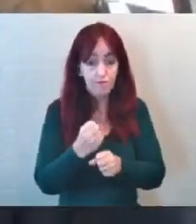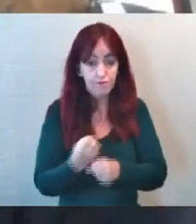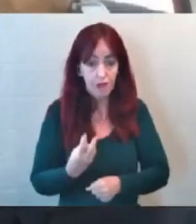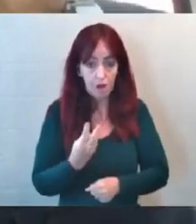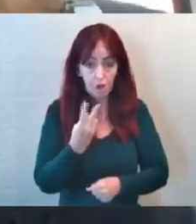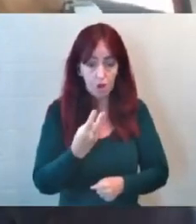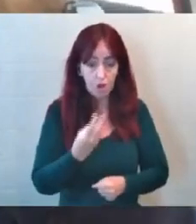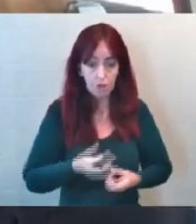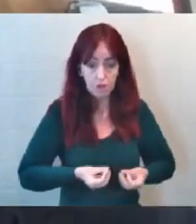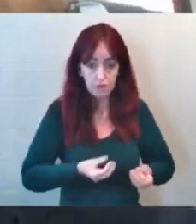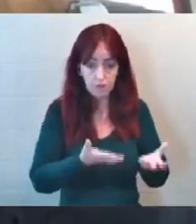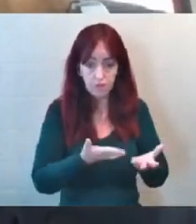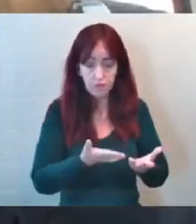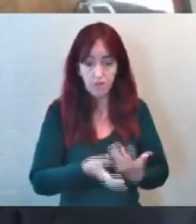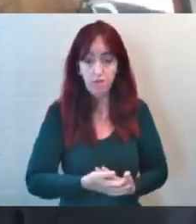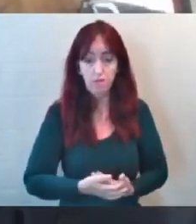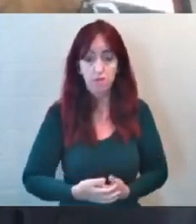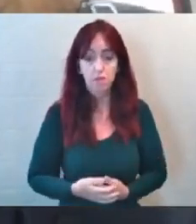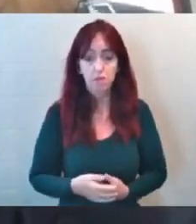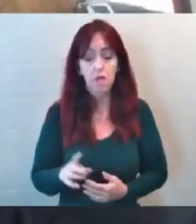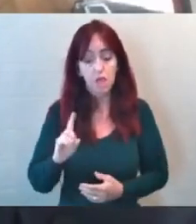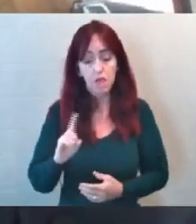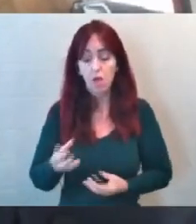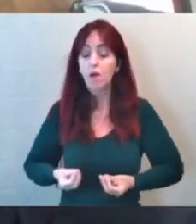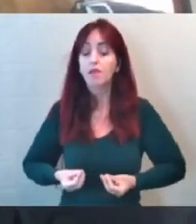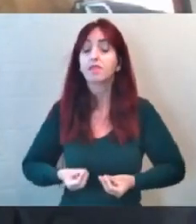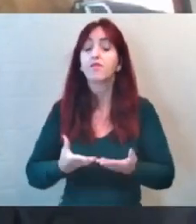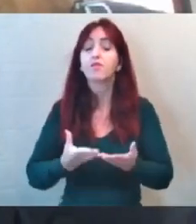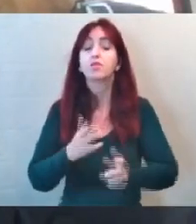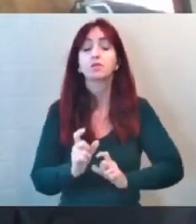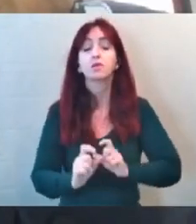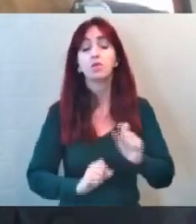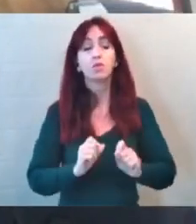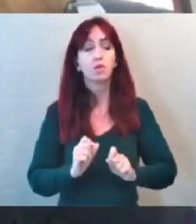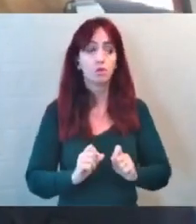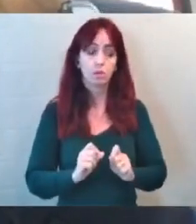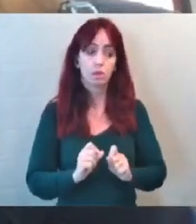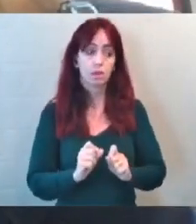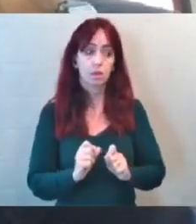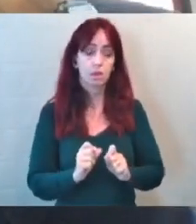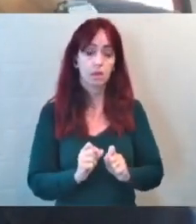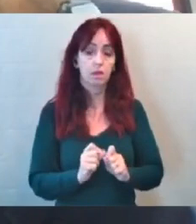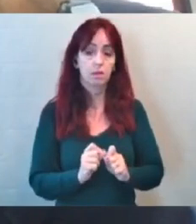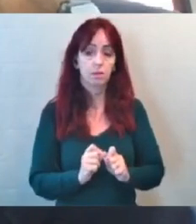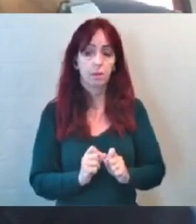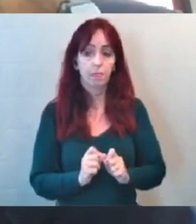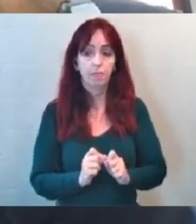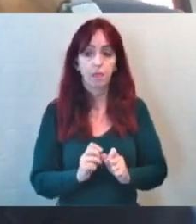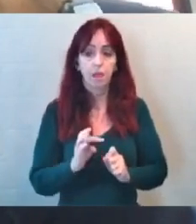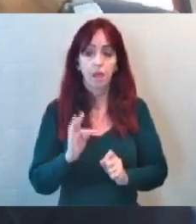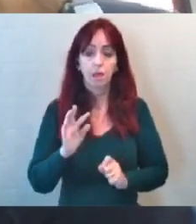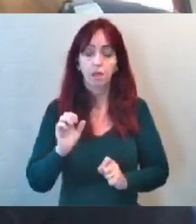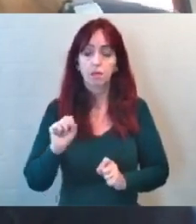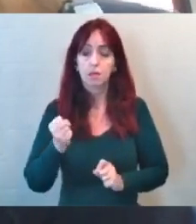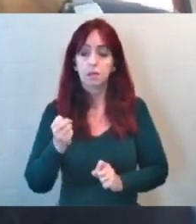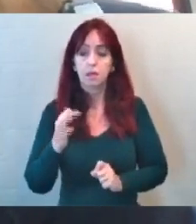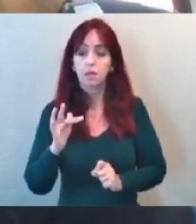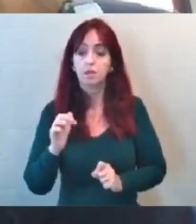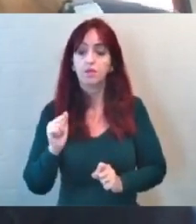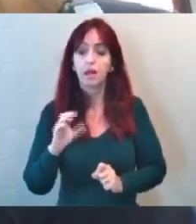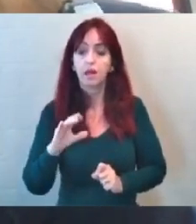Não, vereadora. A devolução, ela é do Transfácio para a